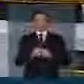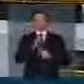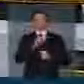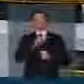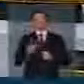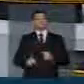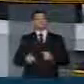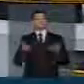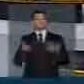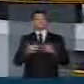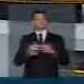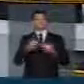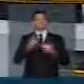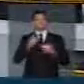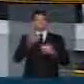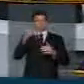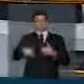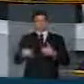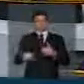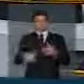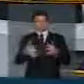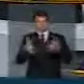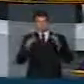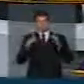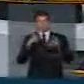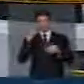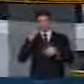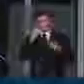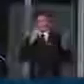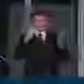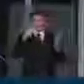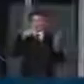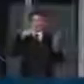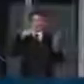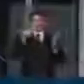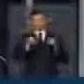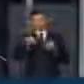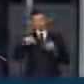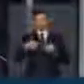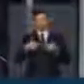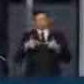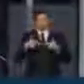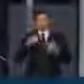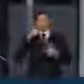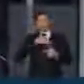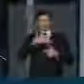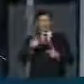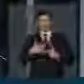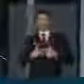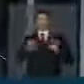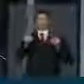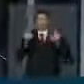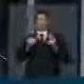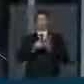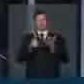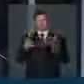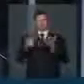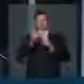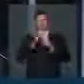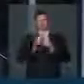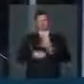Presidente, eu queria me referir no plenário, deputado Peronti também, que é da Frente de Saúde, a matéria